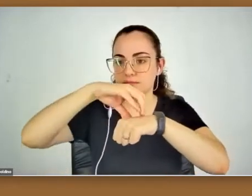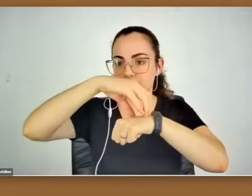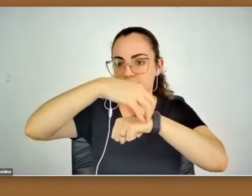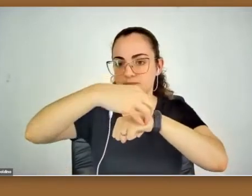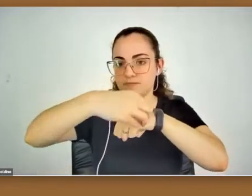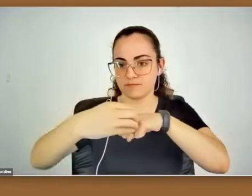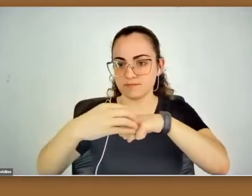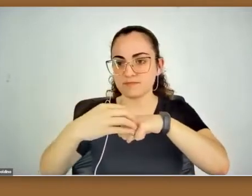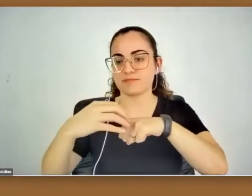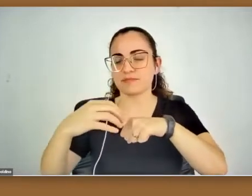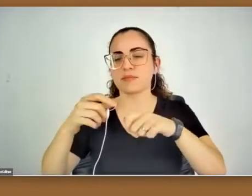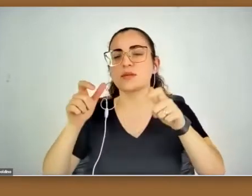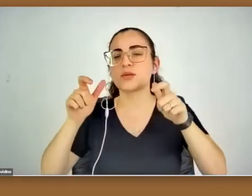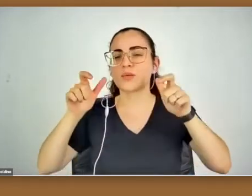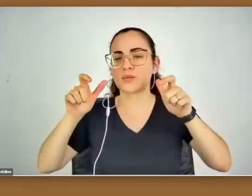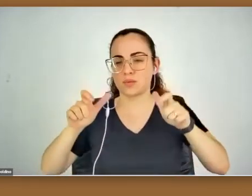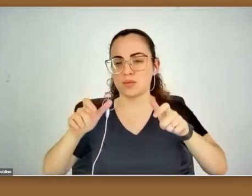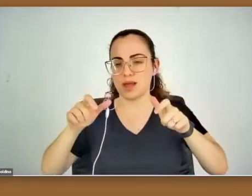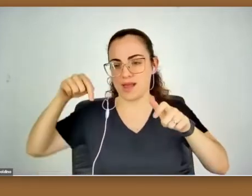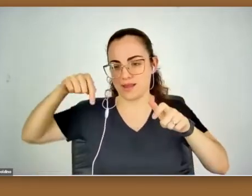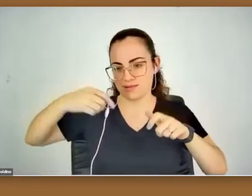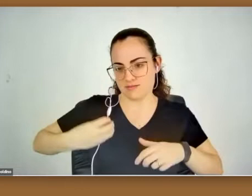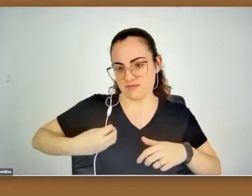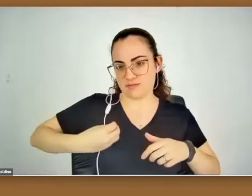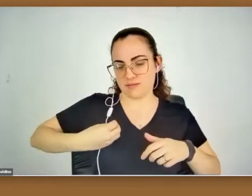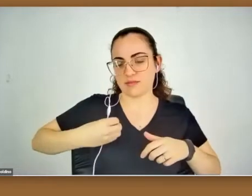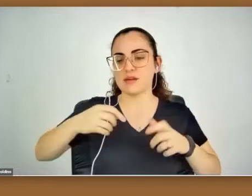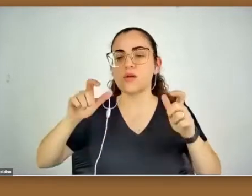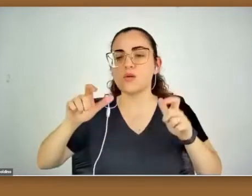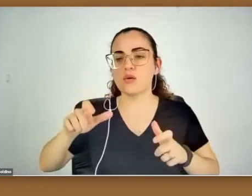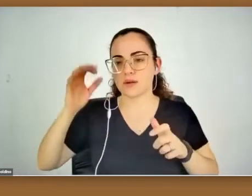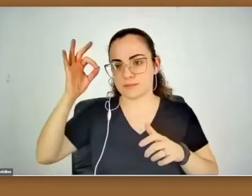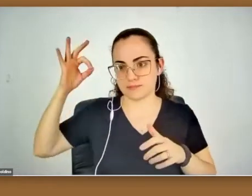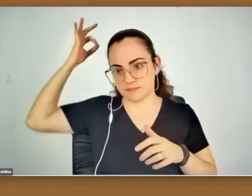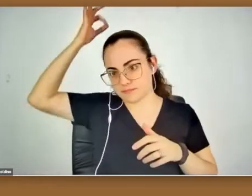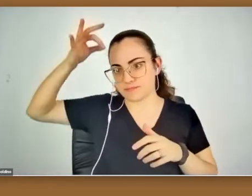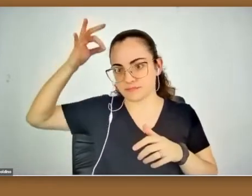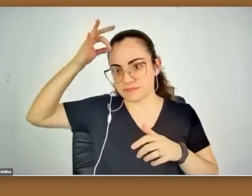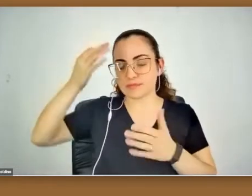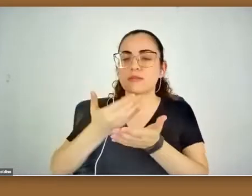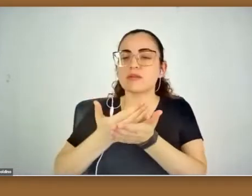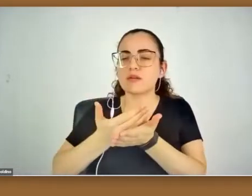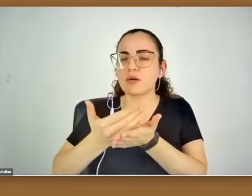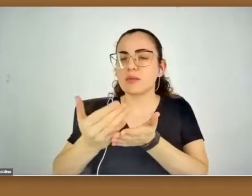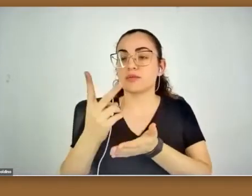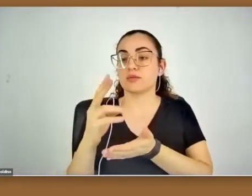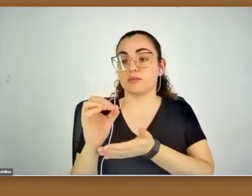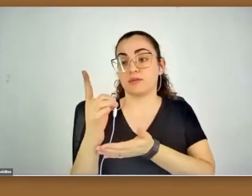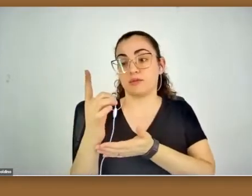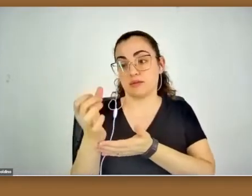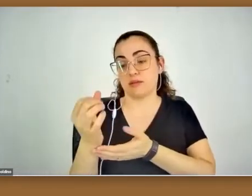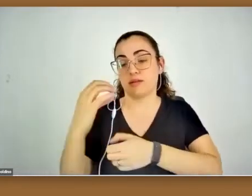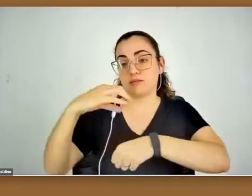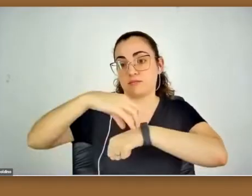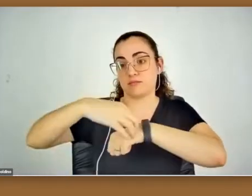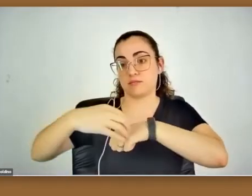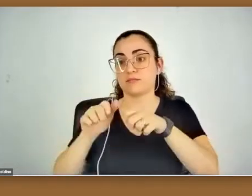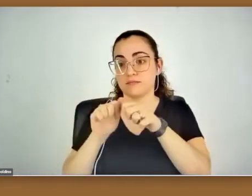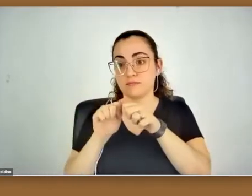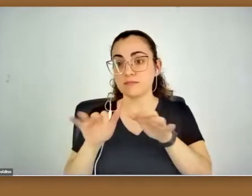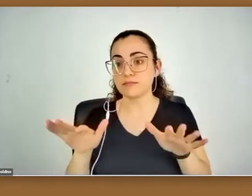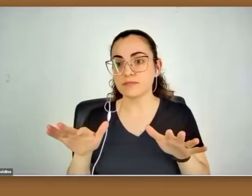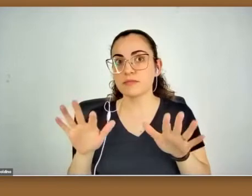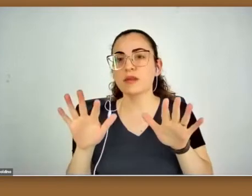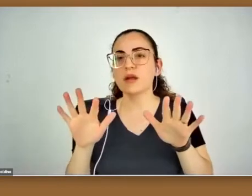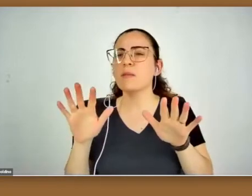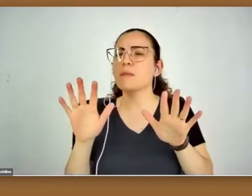Espírito Santo, 2016 a gente teve introdução. Se eu não me engano, no Brasil foi em 2014, então é algo muito mais recente. A